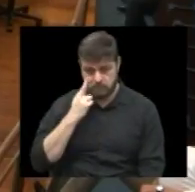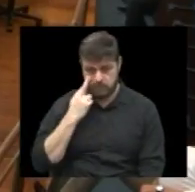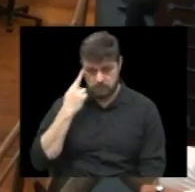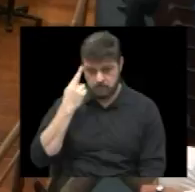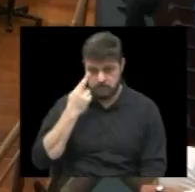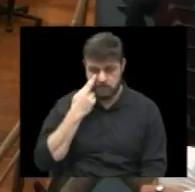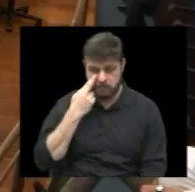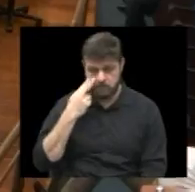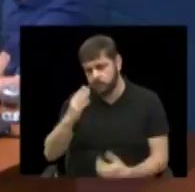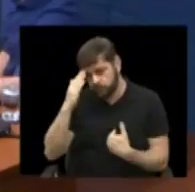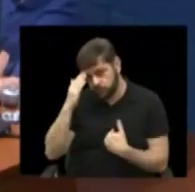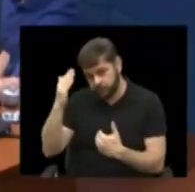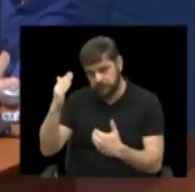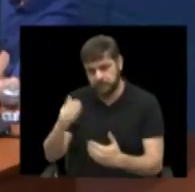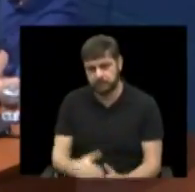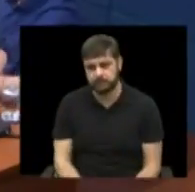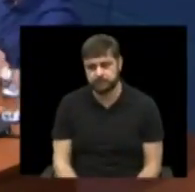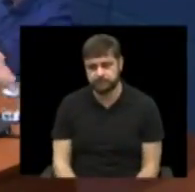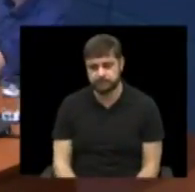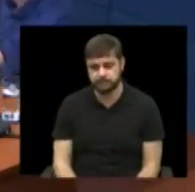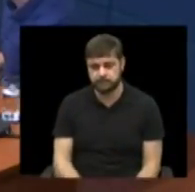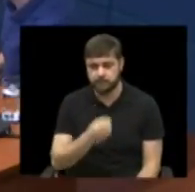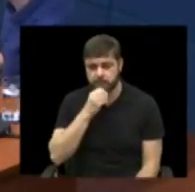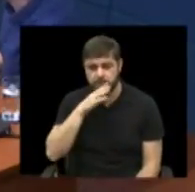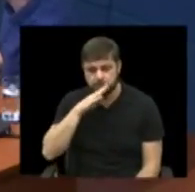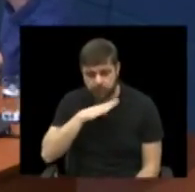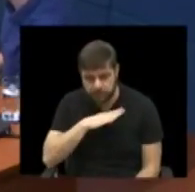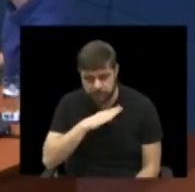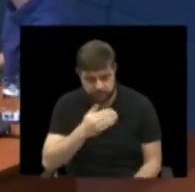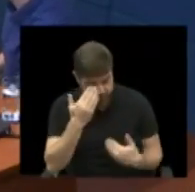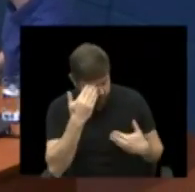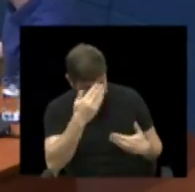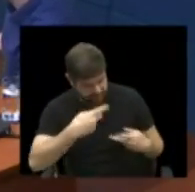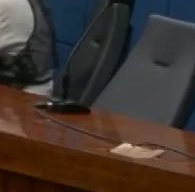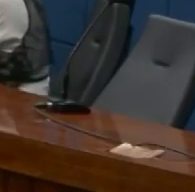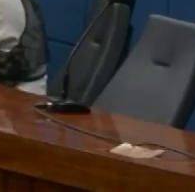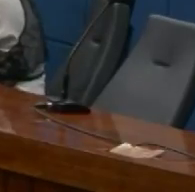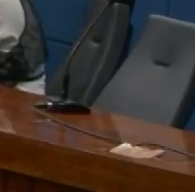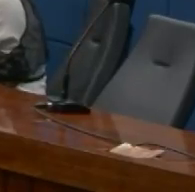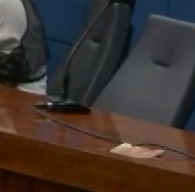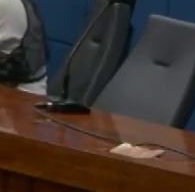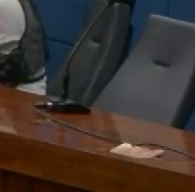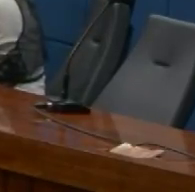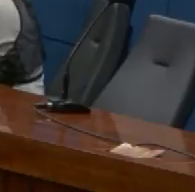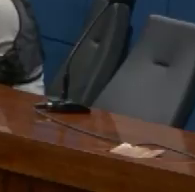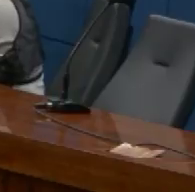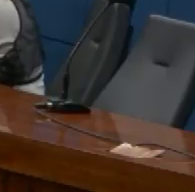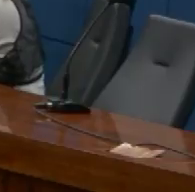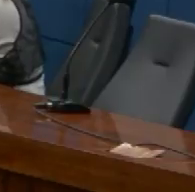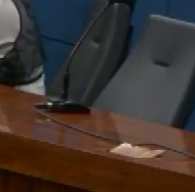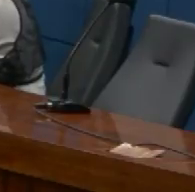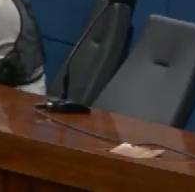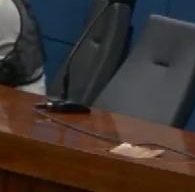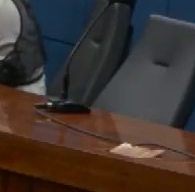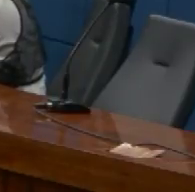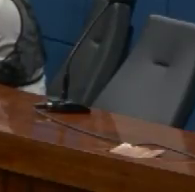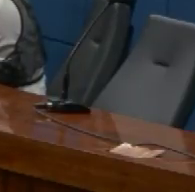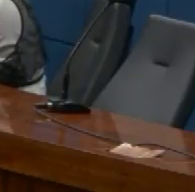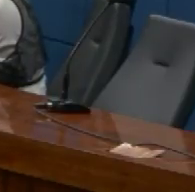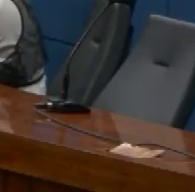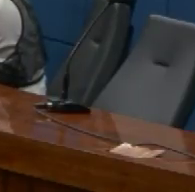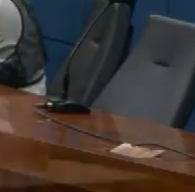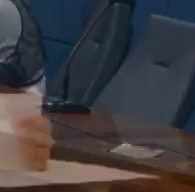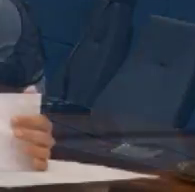protocolada no primeiro semestre. A partir de hoje, o Jornal Câmara Notícia mostra o comissões permanentes